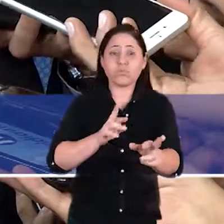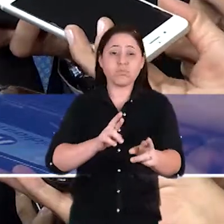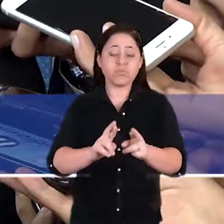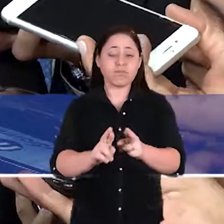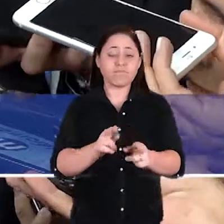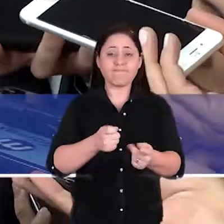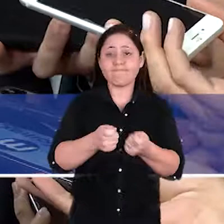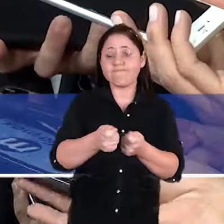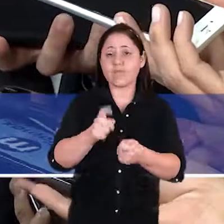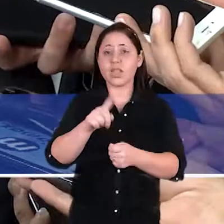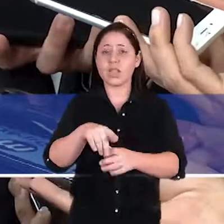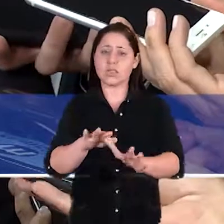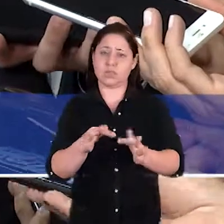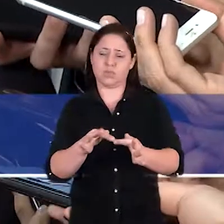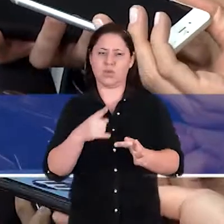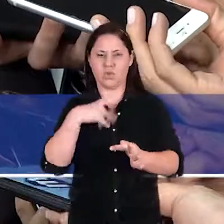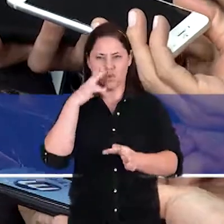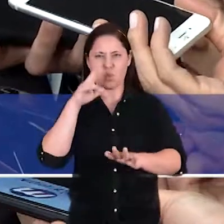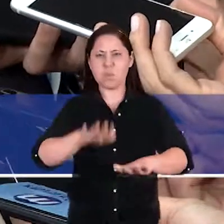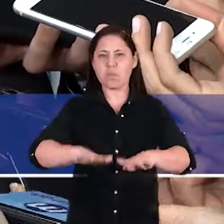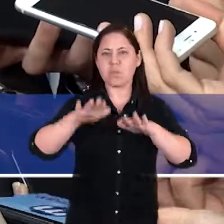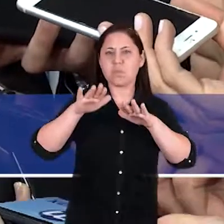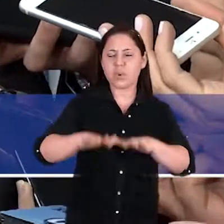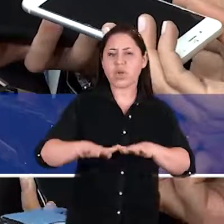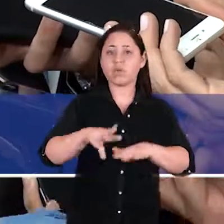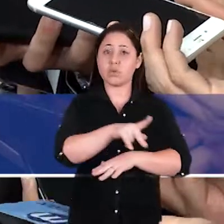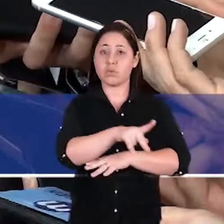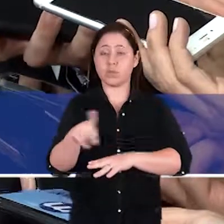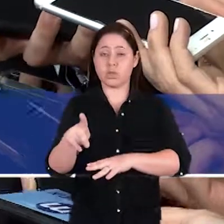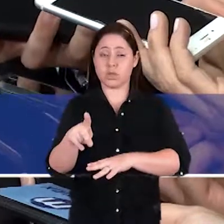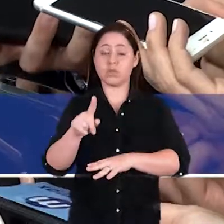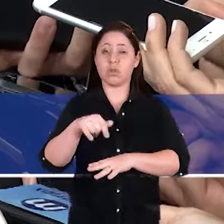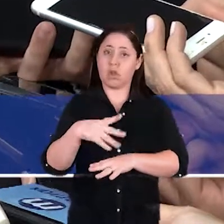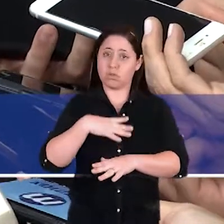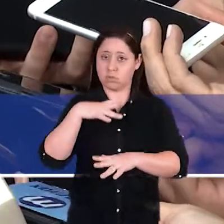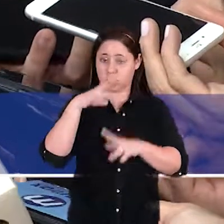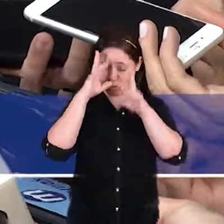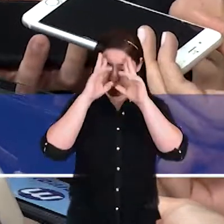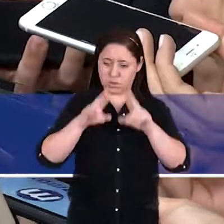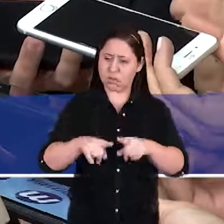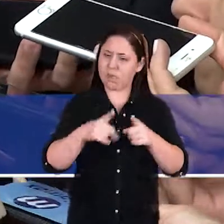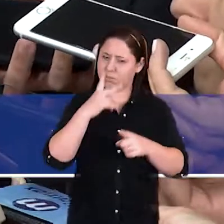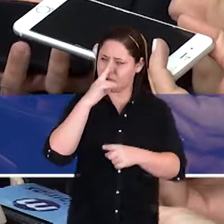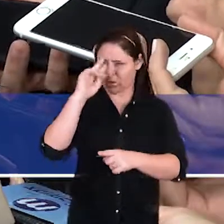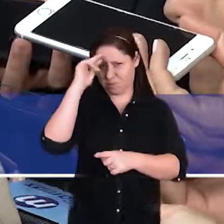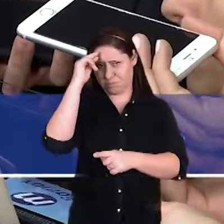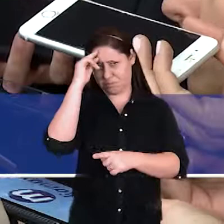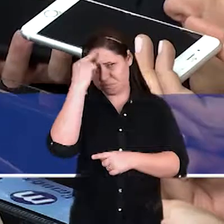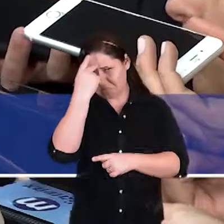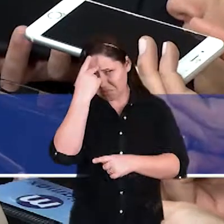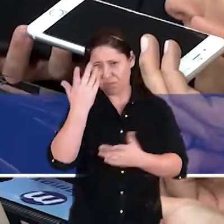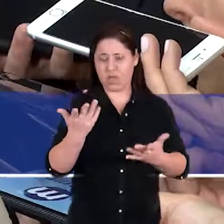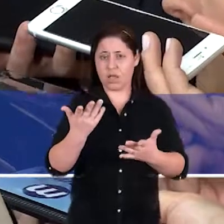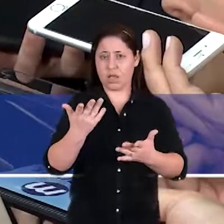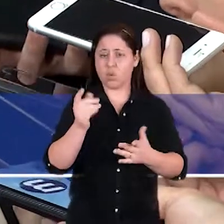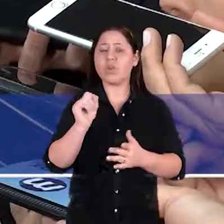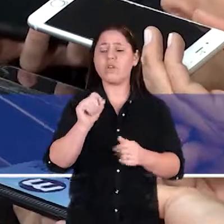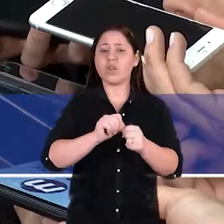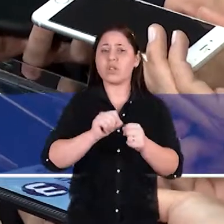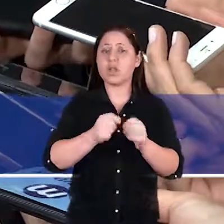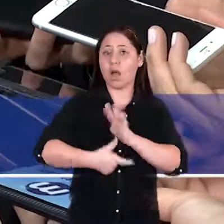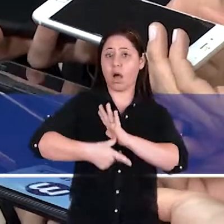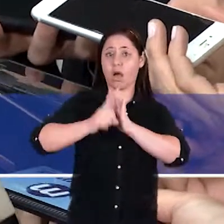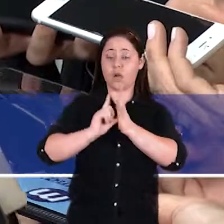adequação simples. Eu acho que eu vi uma manifestação do presidente da ordem, a gente respeita, mas acho que eles estão equivocados. Nós